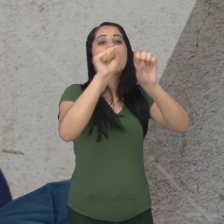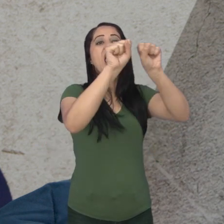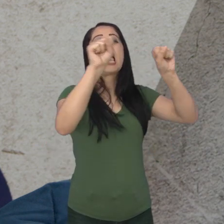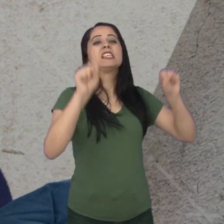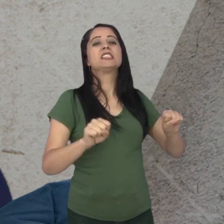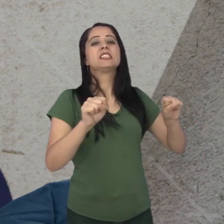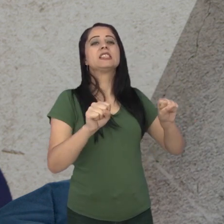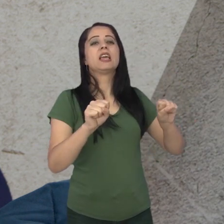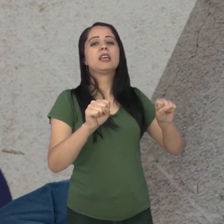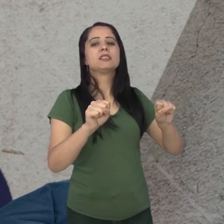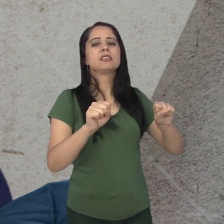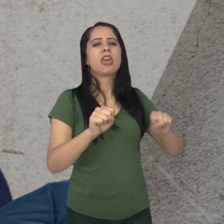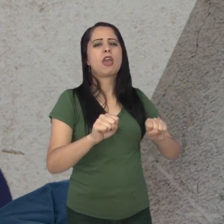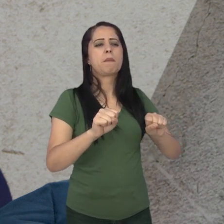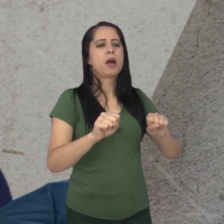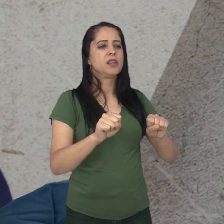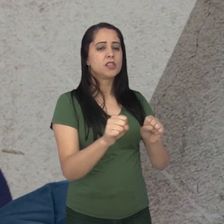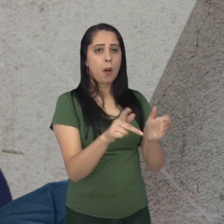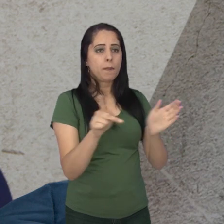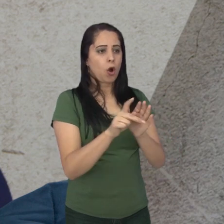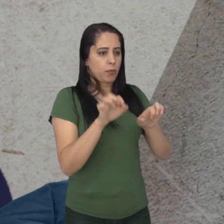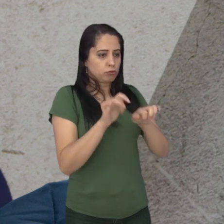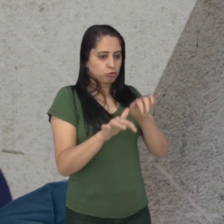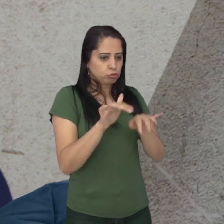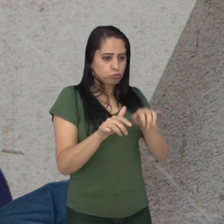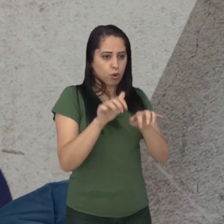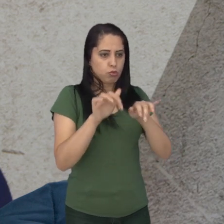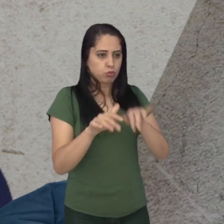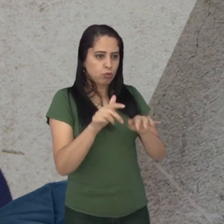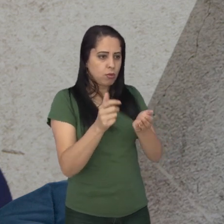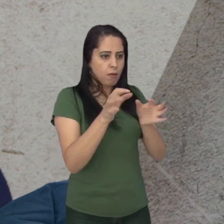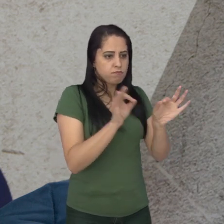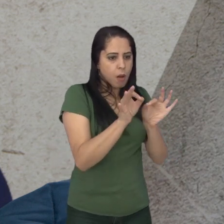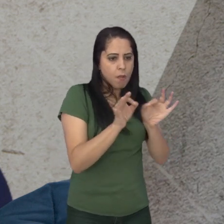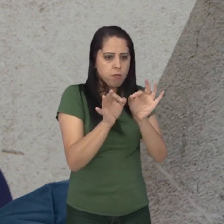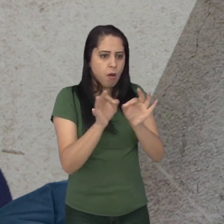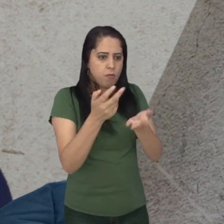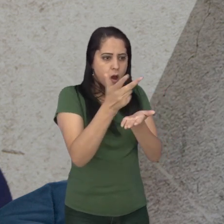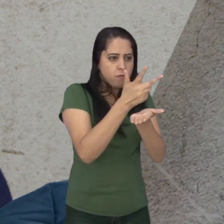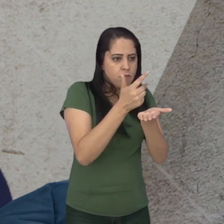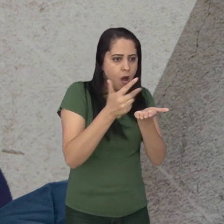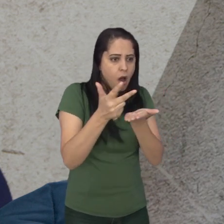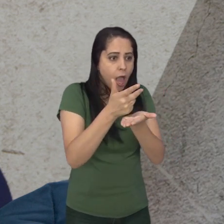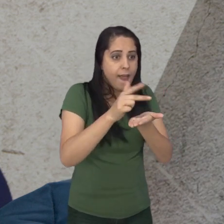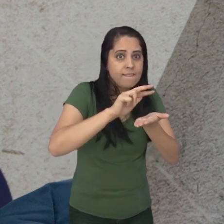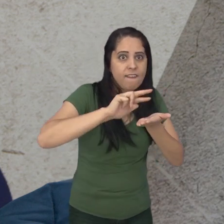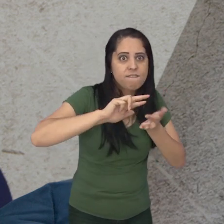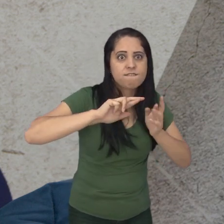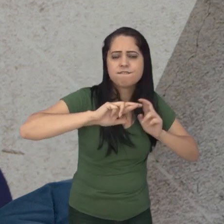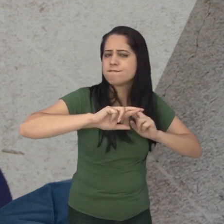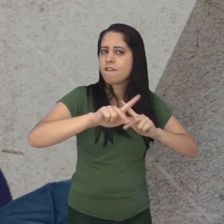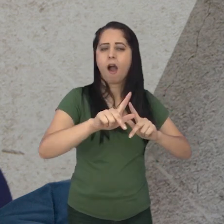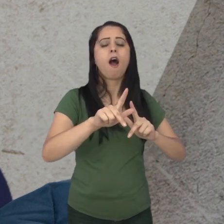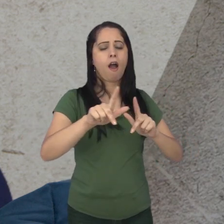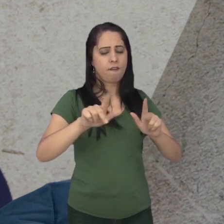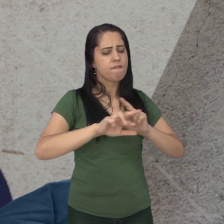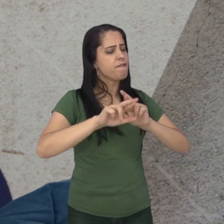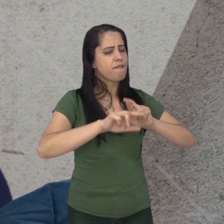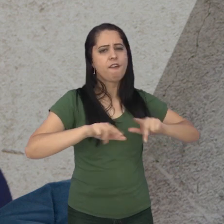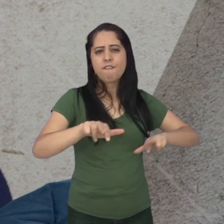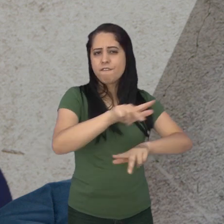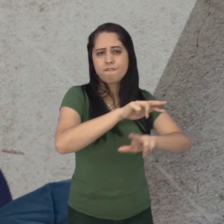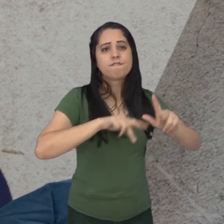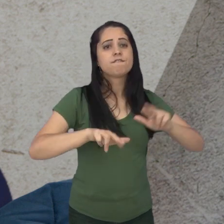fazem a compatibilização entre diversos sistemas construtivos, então o engenheiro ele aprende a compatibilizar, né,